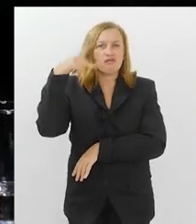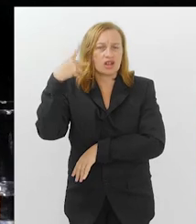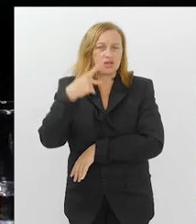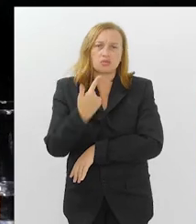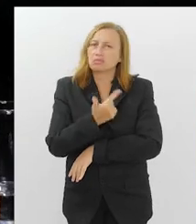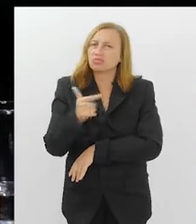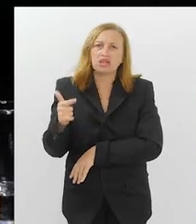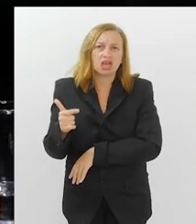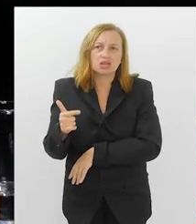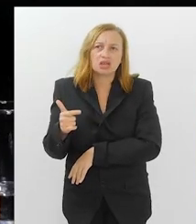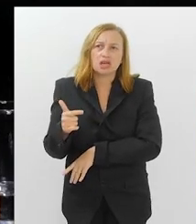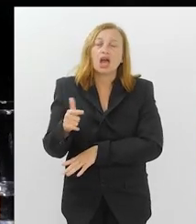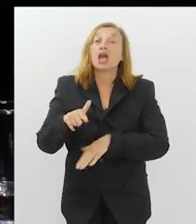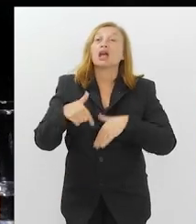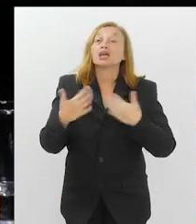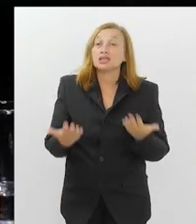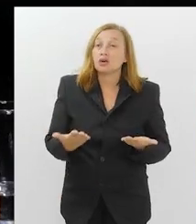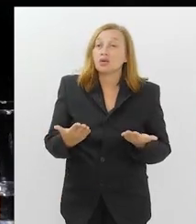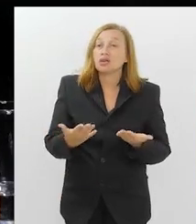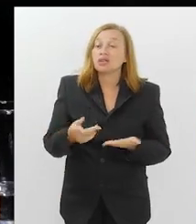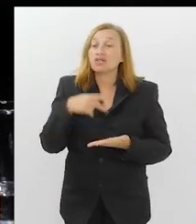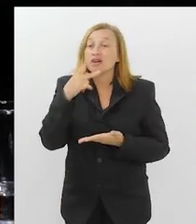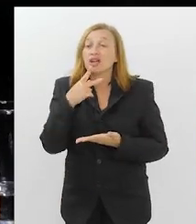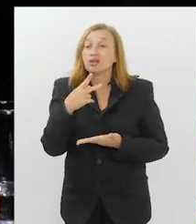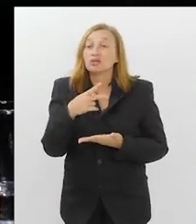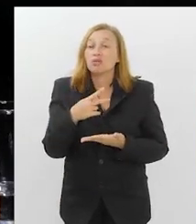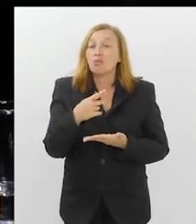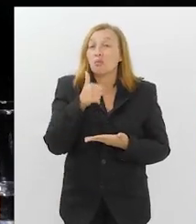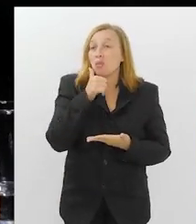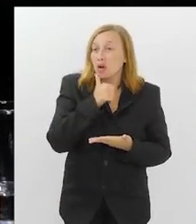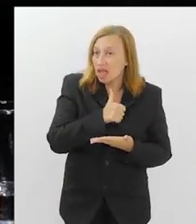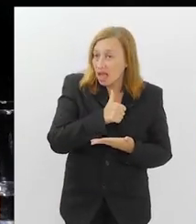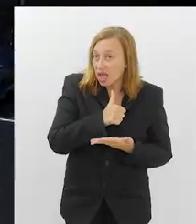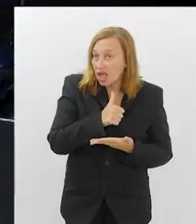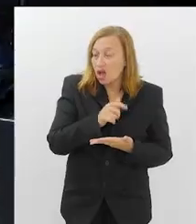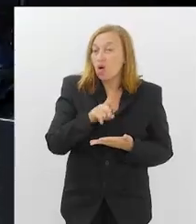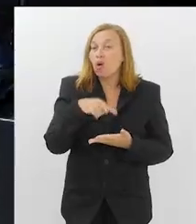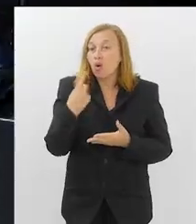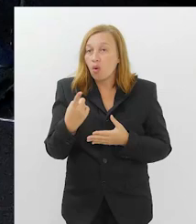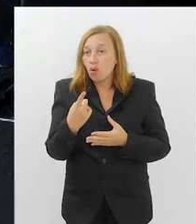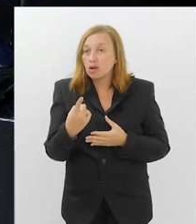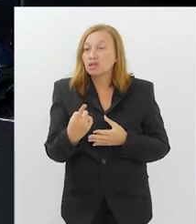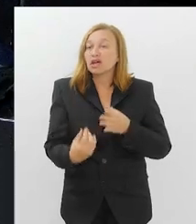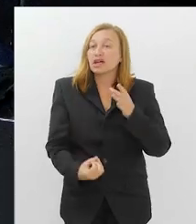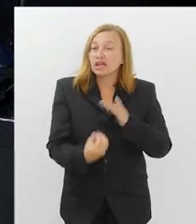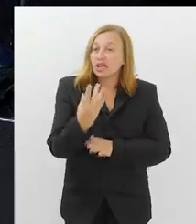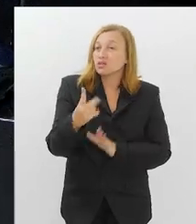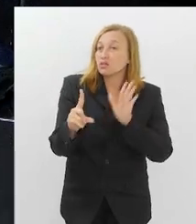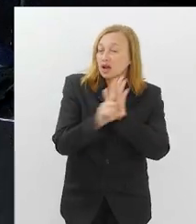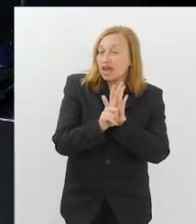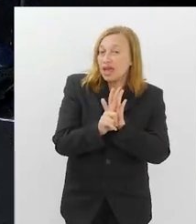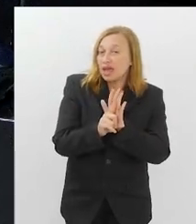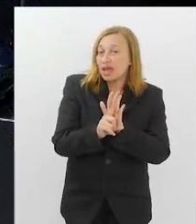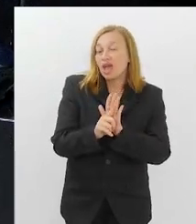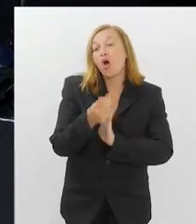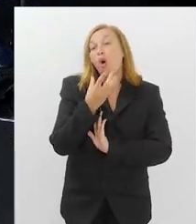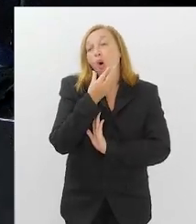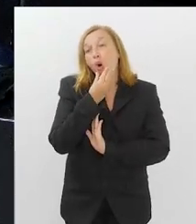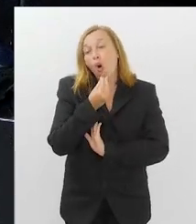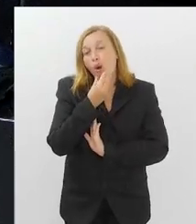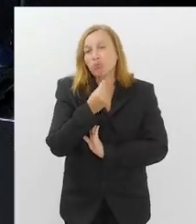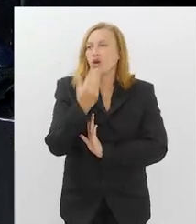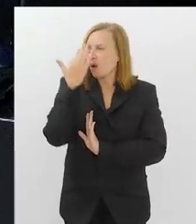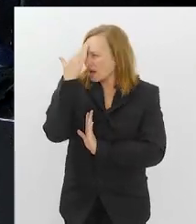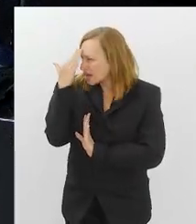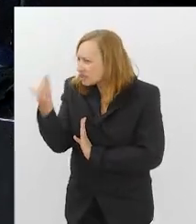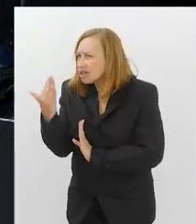sequer, uma só vereadora. Então, quem está falando sobre mulheres ou está legislando sobre mulheres,